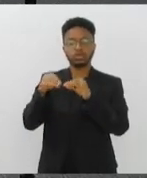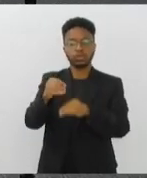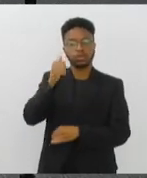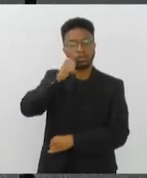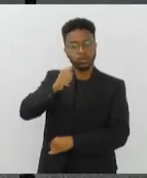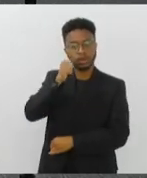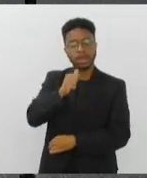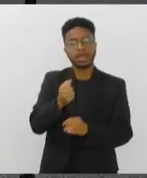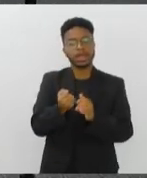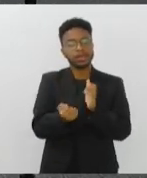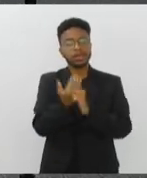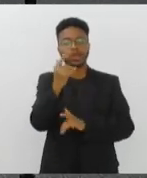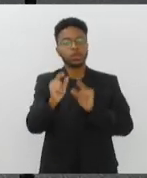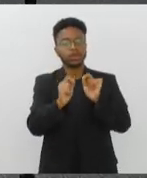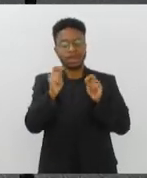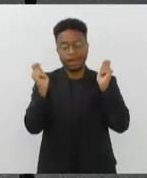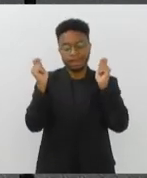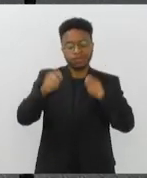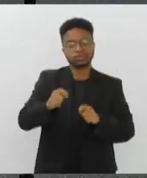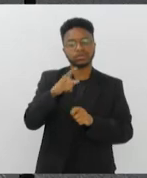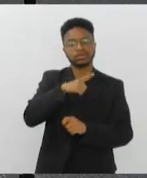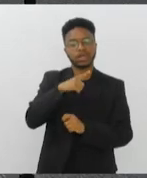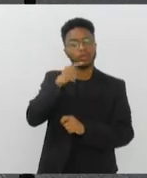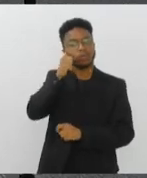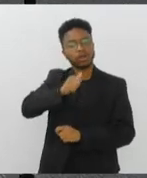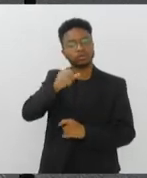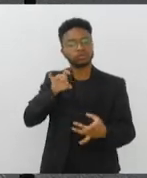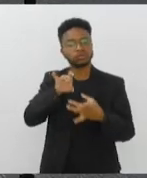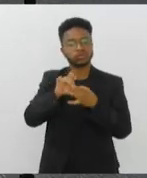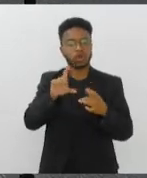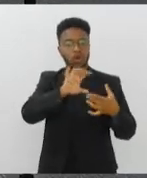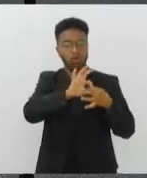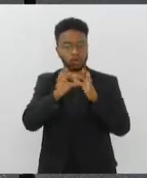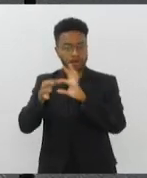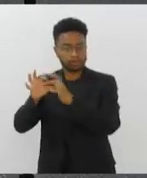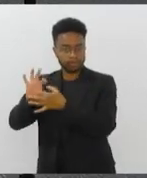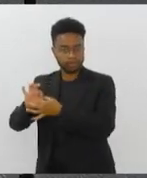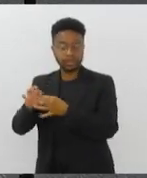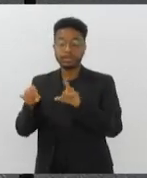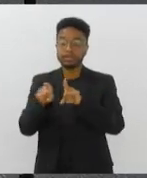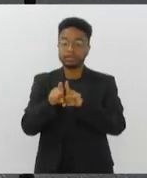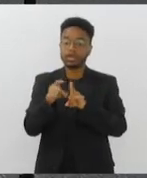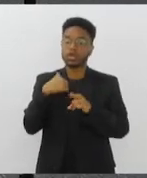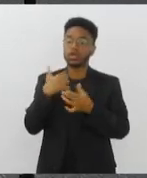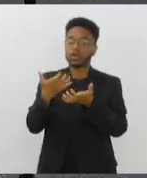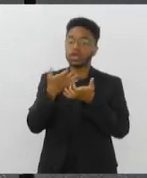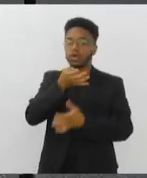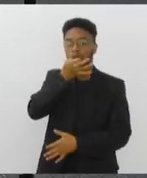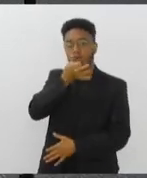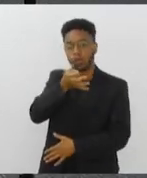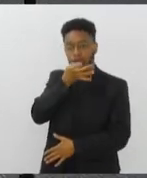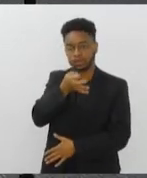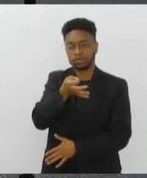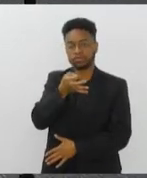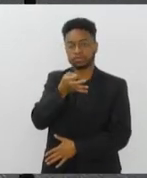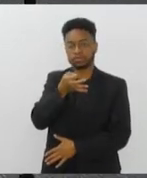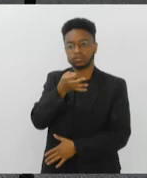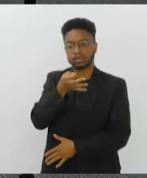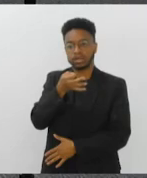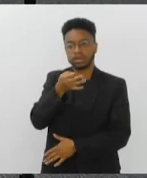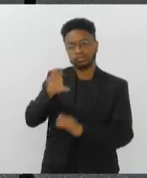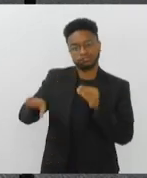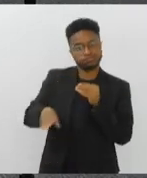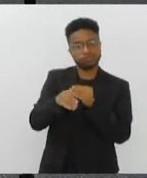a possibilidade de termos mulheres nas Olimpíadas. E aí, Luiz Paulo, gostaria de comentar, para além de tudo que o senhor